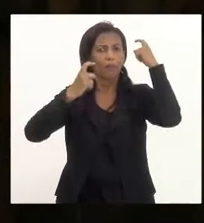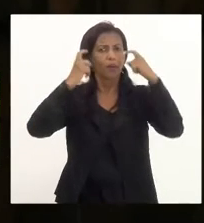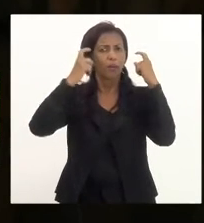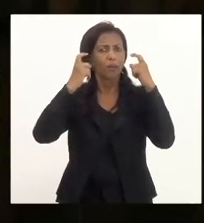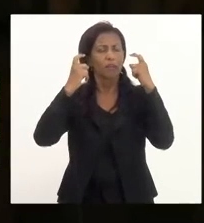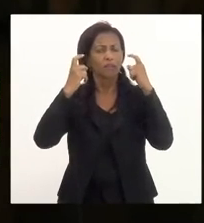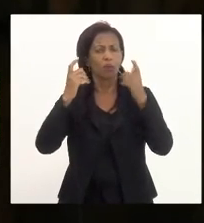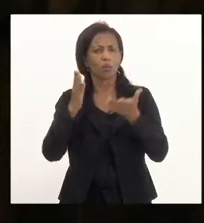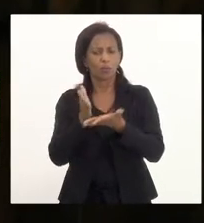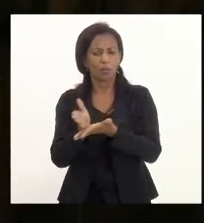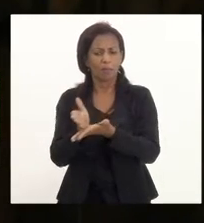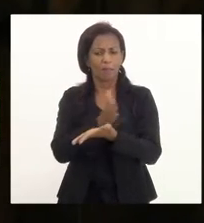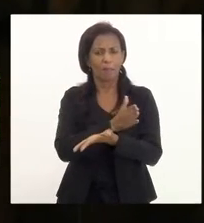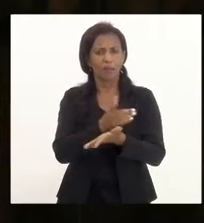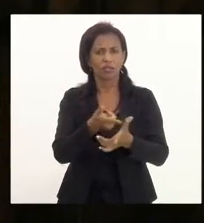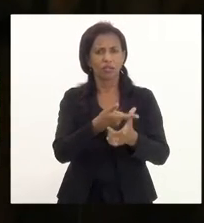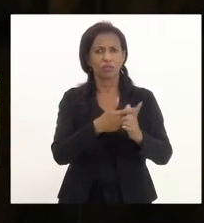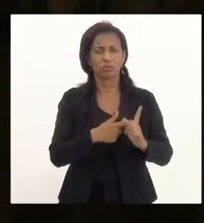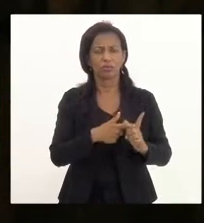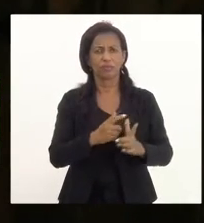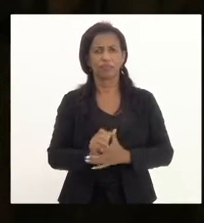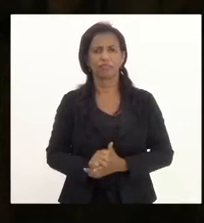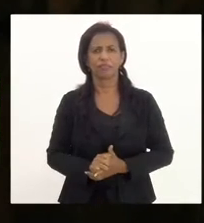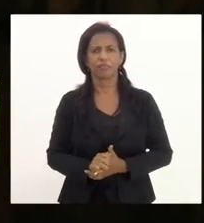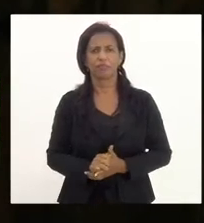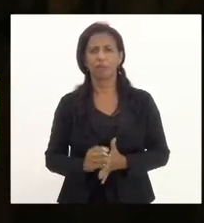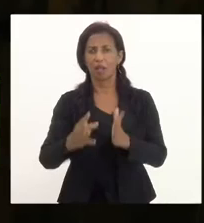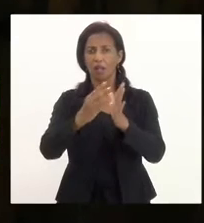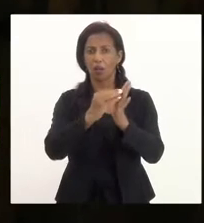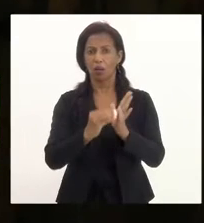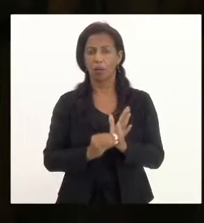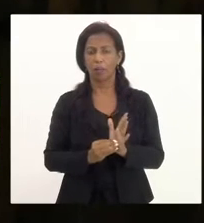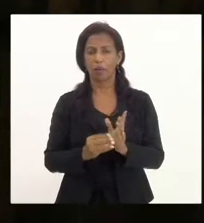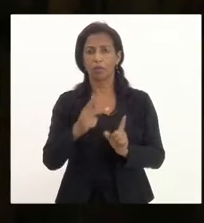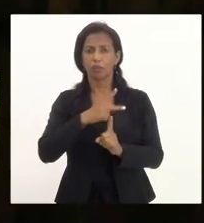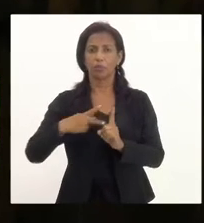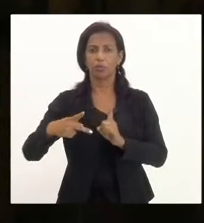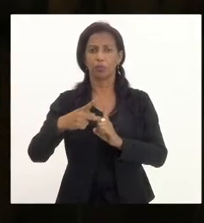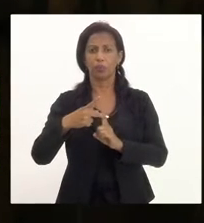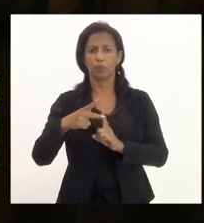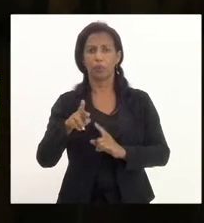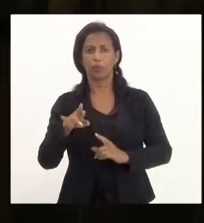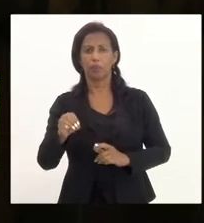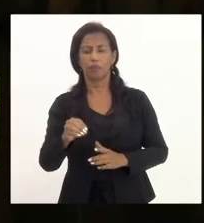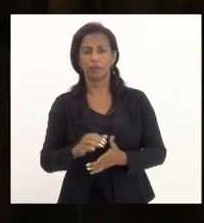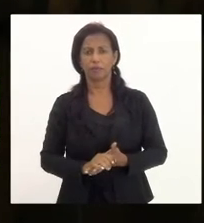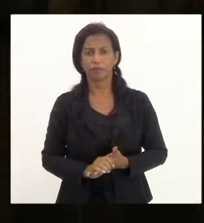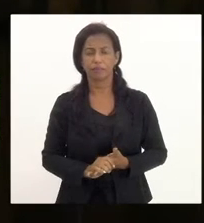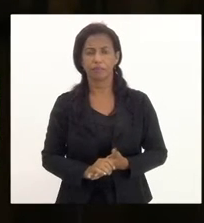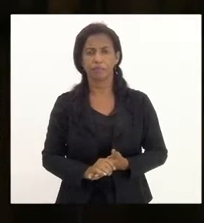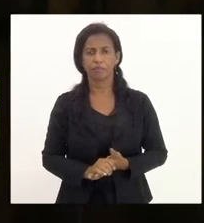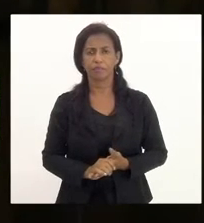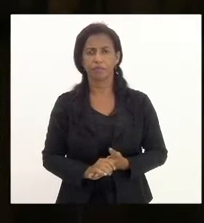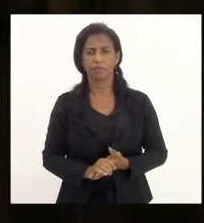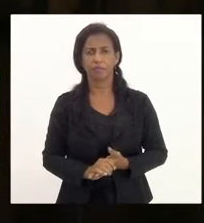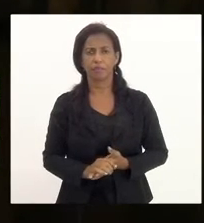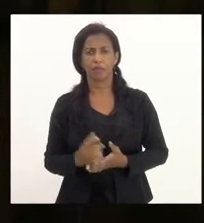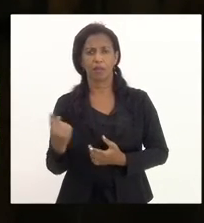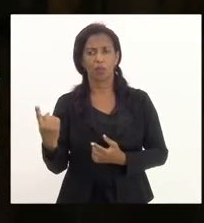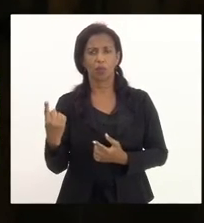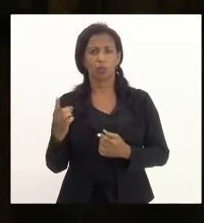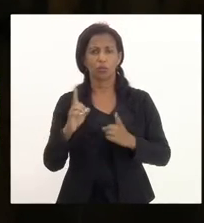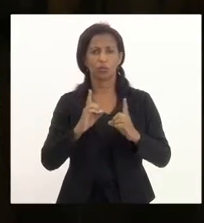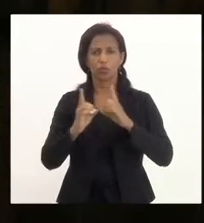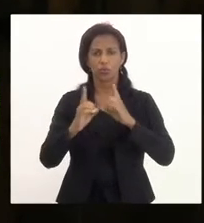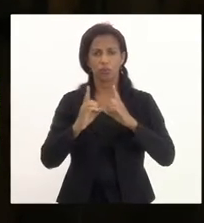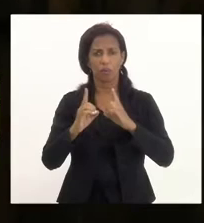que uma parte por exemplo da dívida ativa ela compõe ativos do Rio previdência né então é um dos